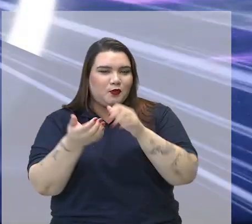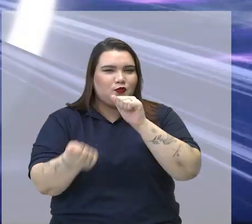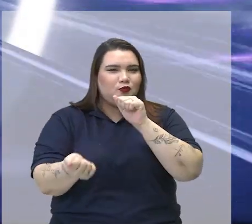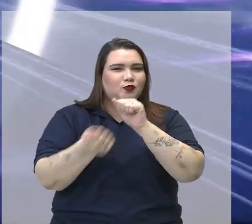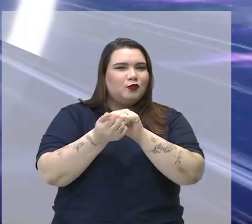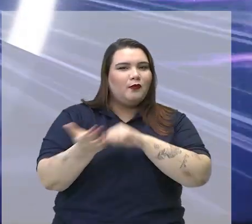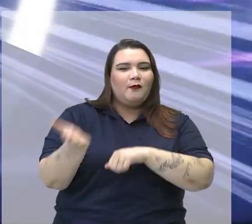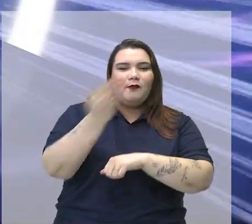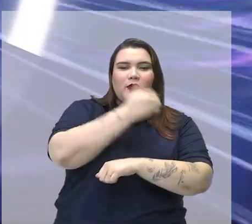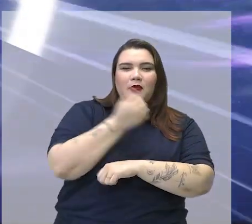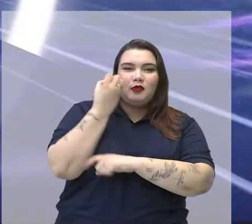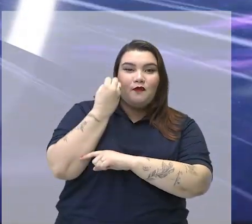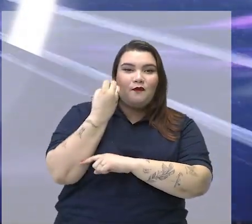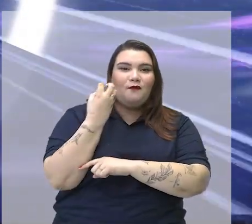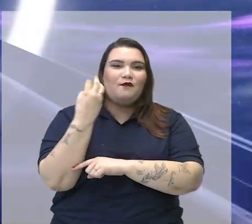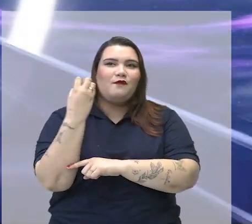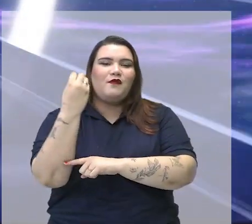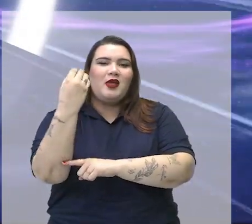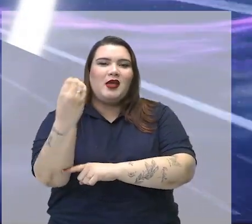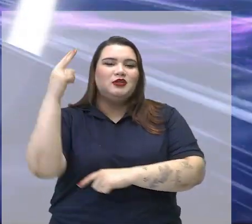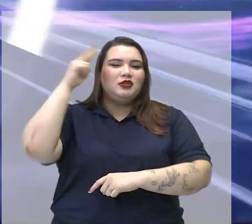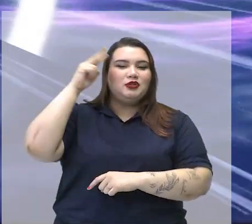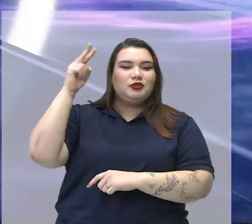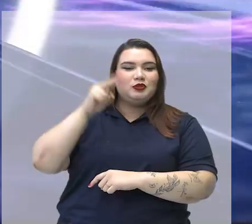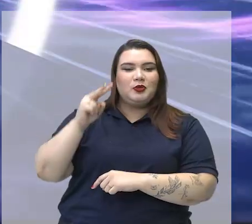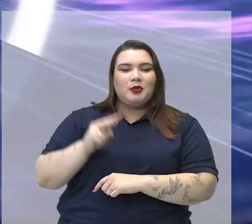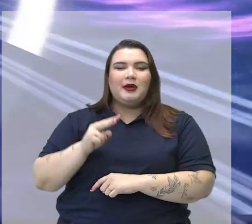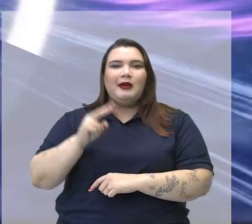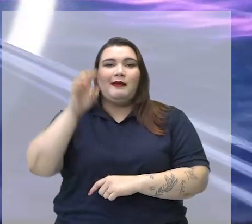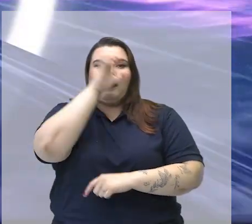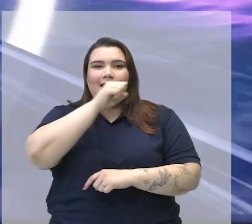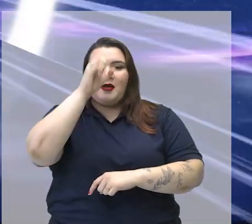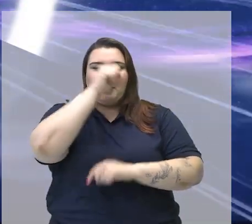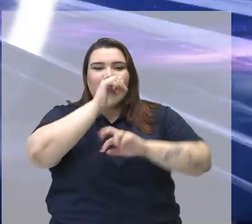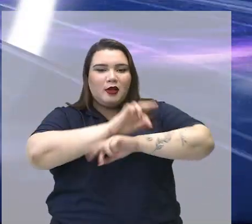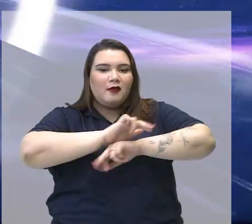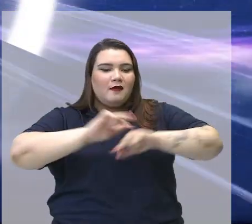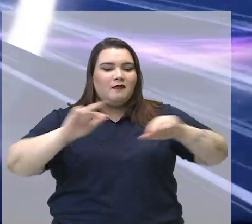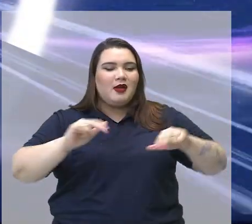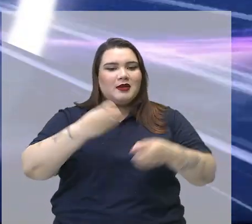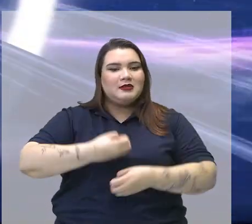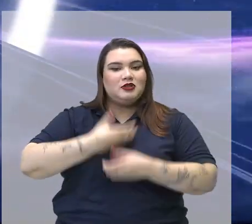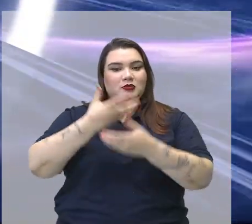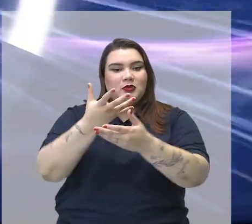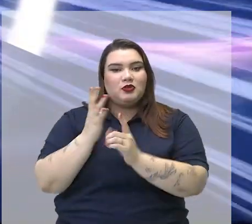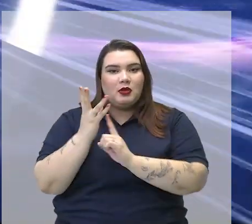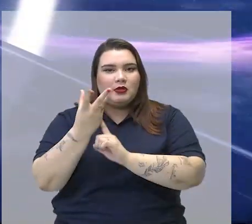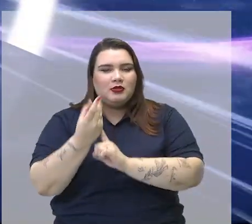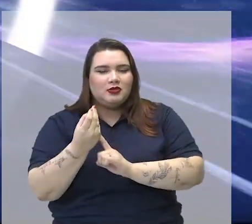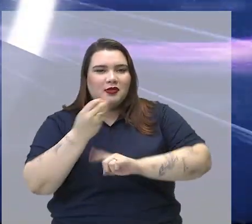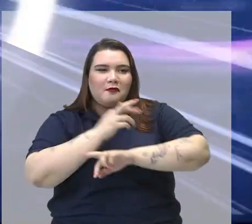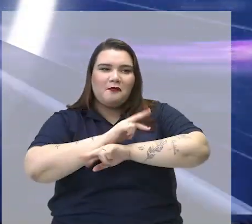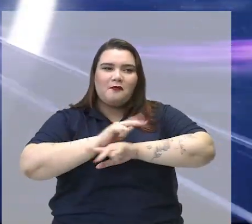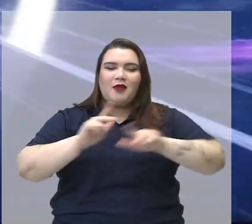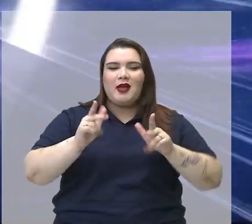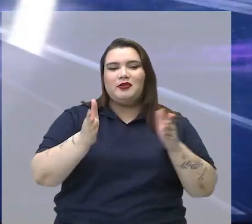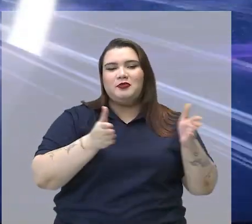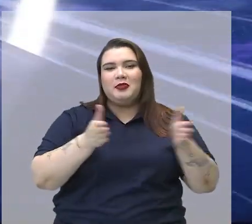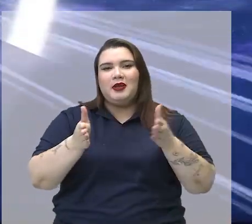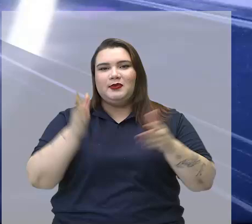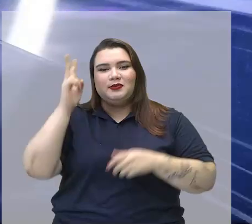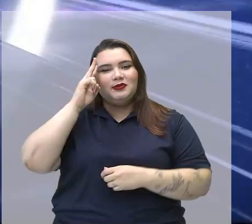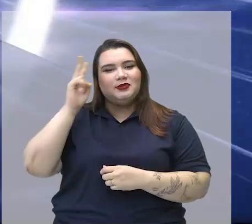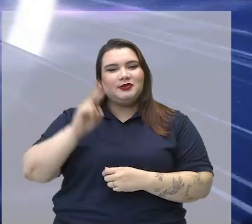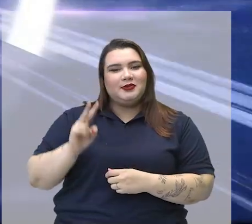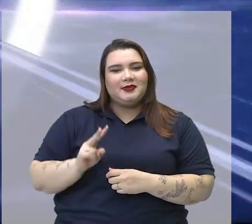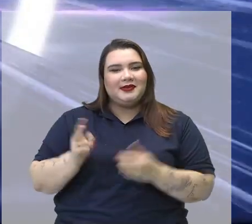vamos fazer essa viagem e conhecer diversas manifestações artísticas em diferentes momentos